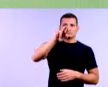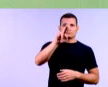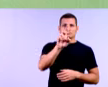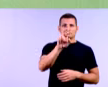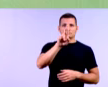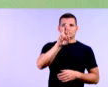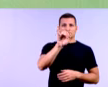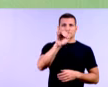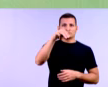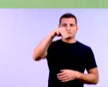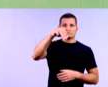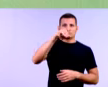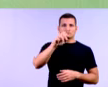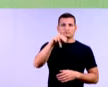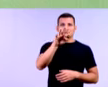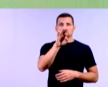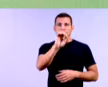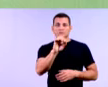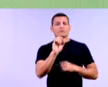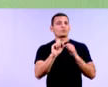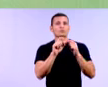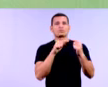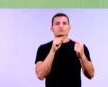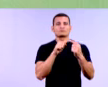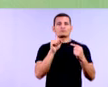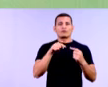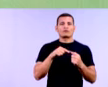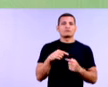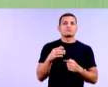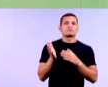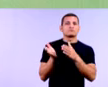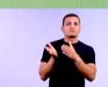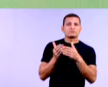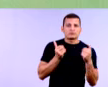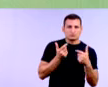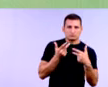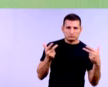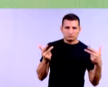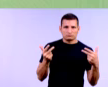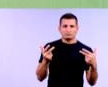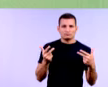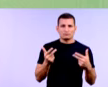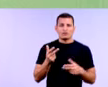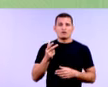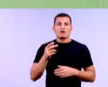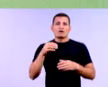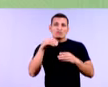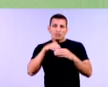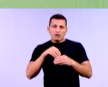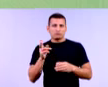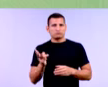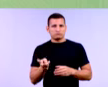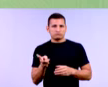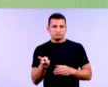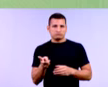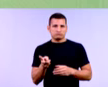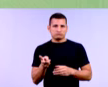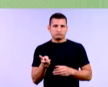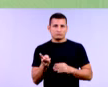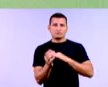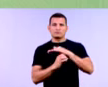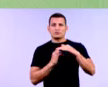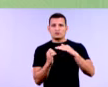o objetivo é uma finalidade de solicitar, requerer algo dentro de uma mesma instituição pública ou privada, tem